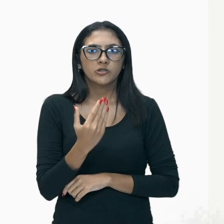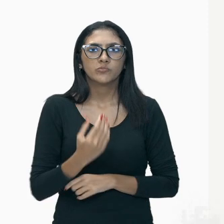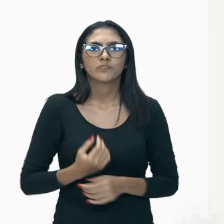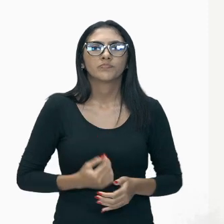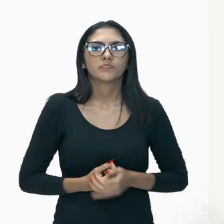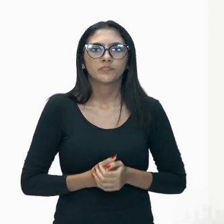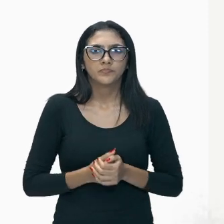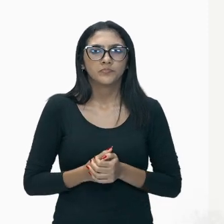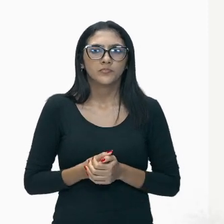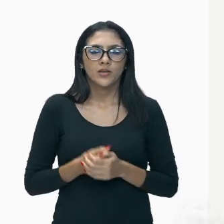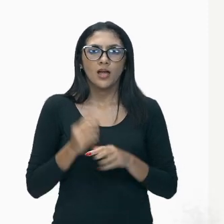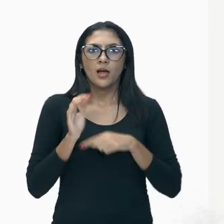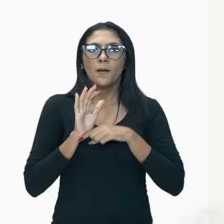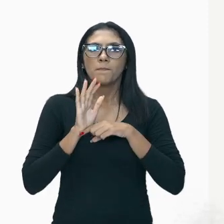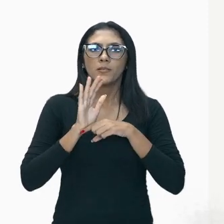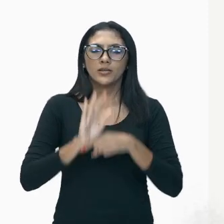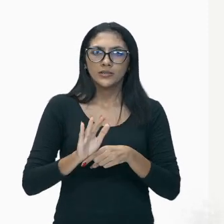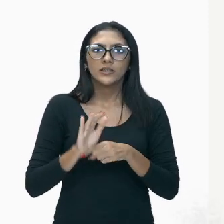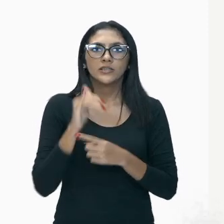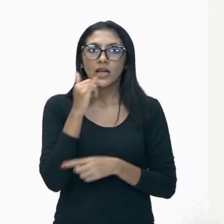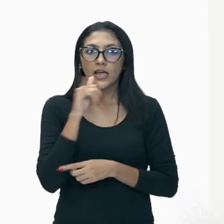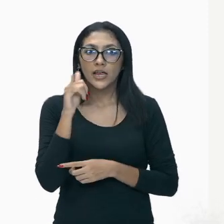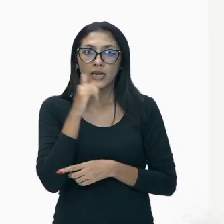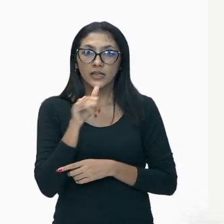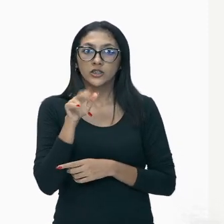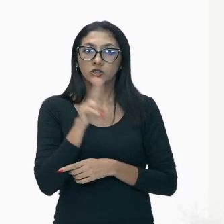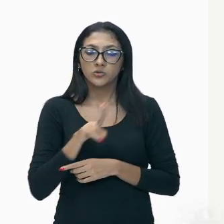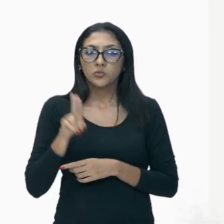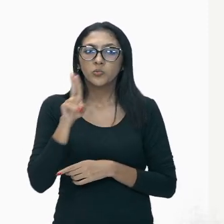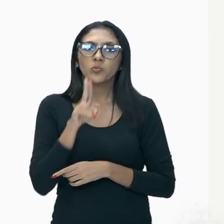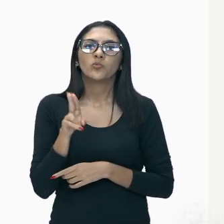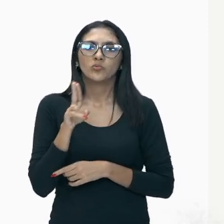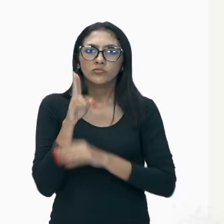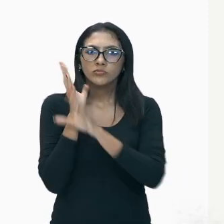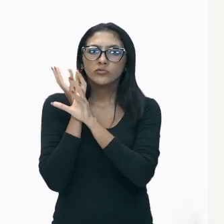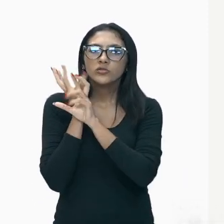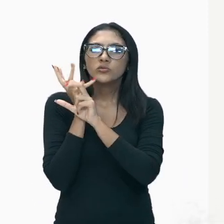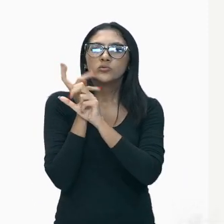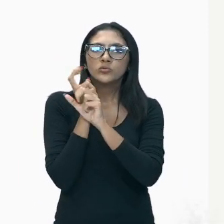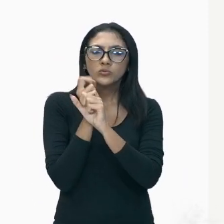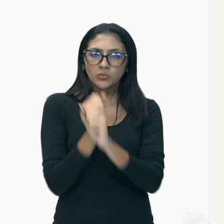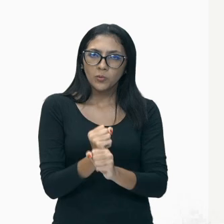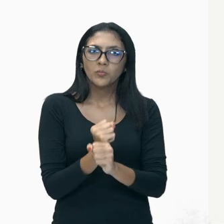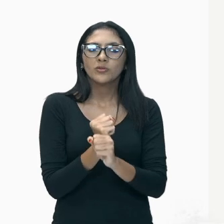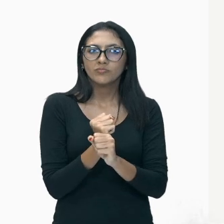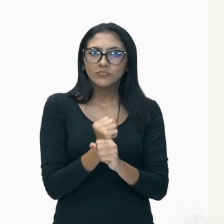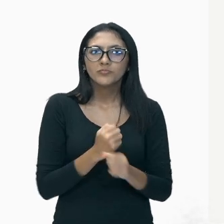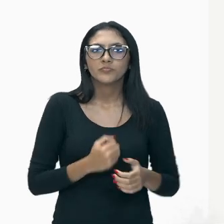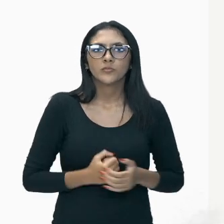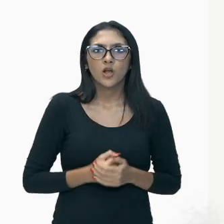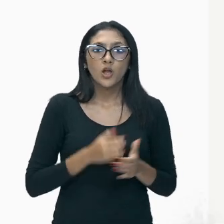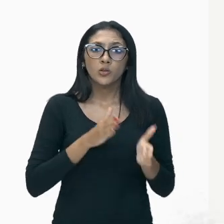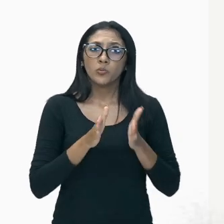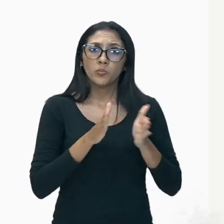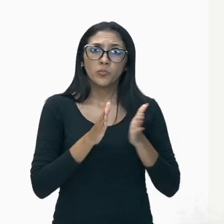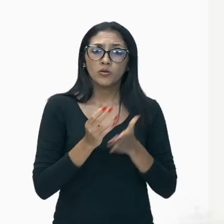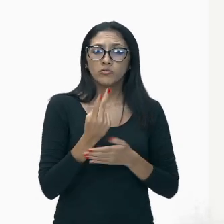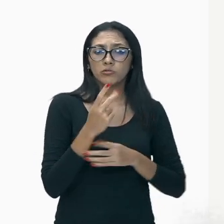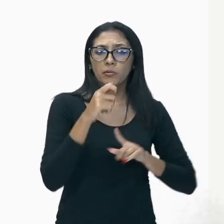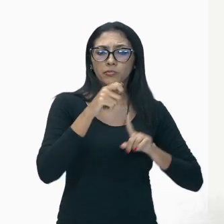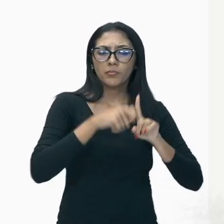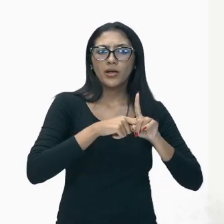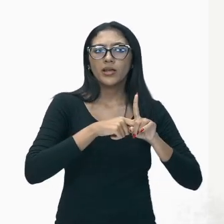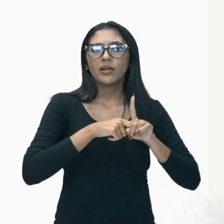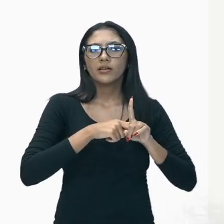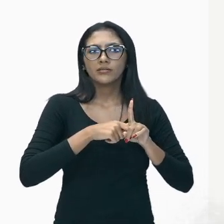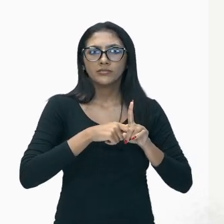determine a energia elétrica total consumida por essa lâmpada ao longo de 2 meses.